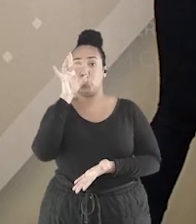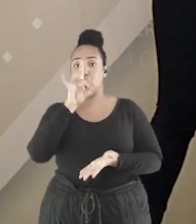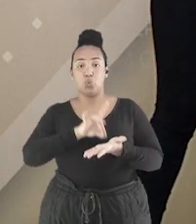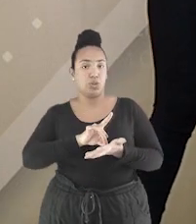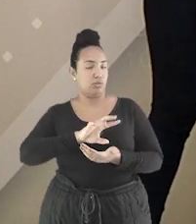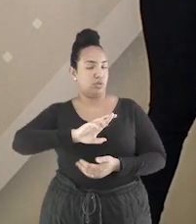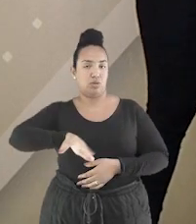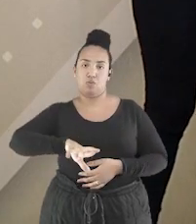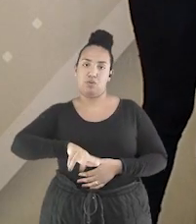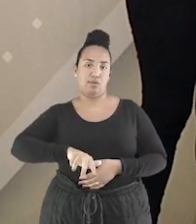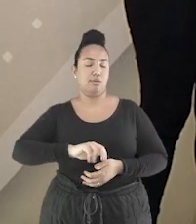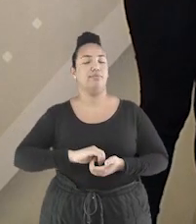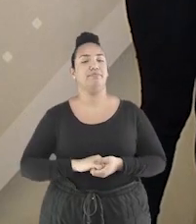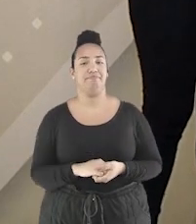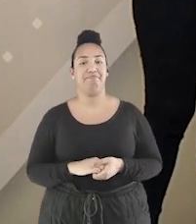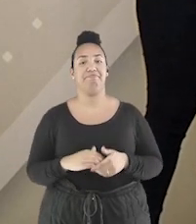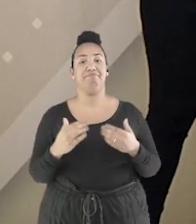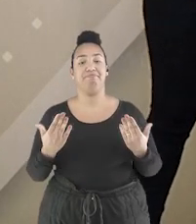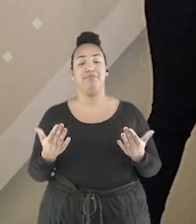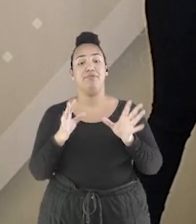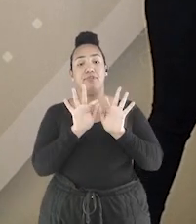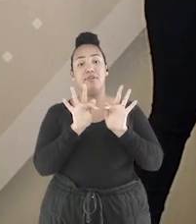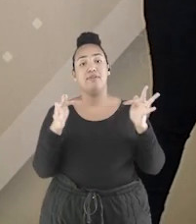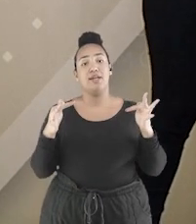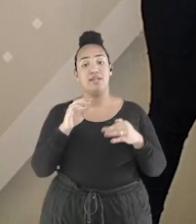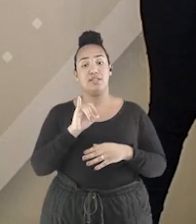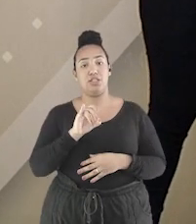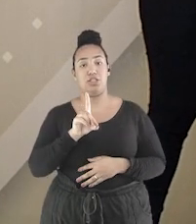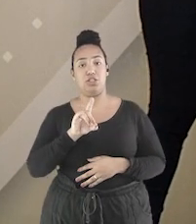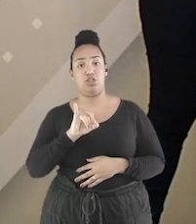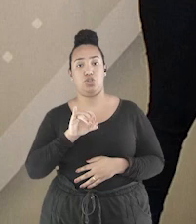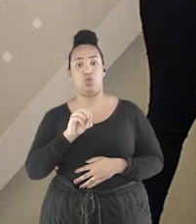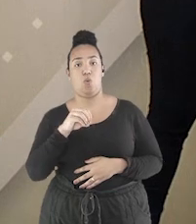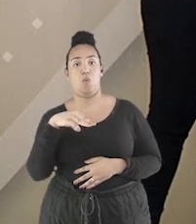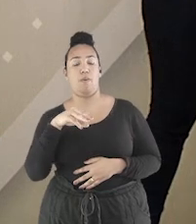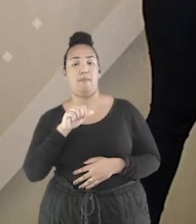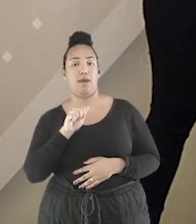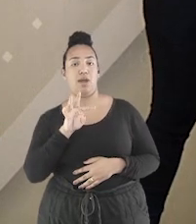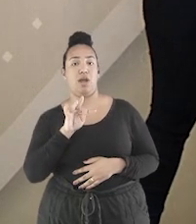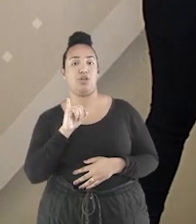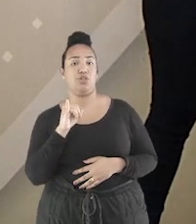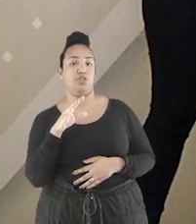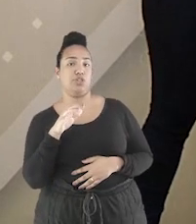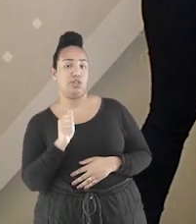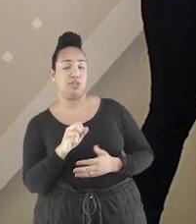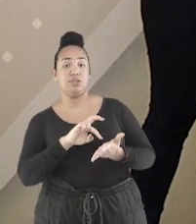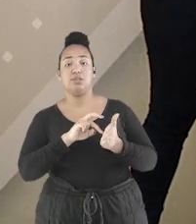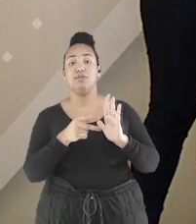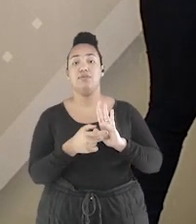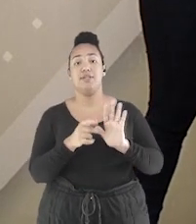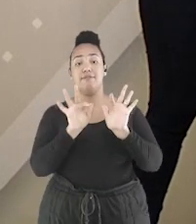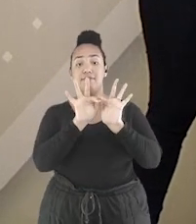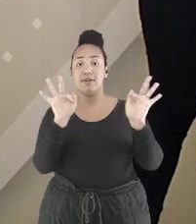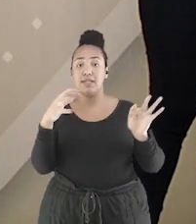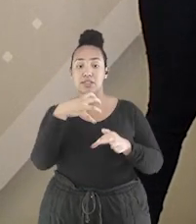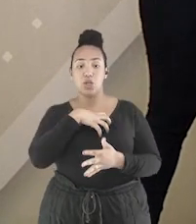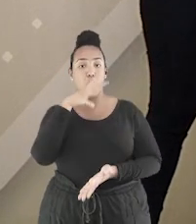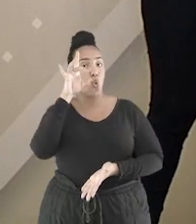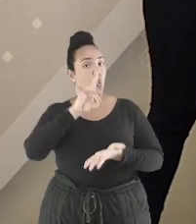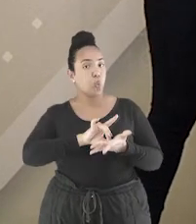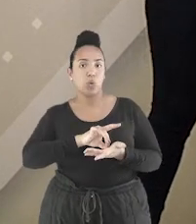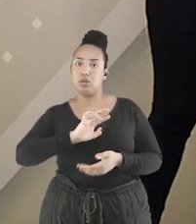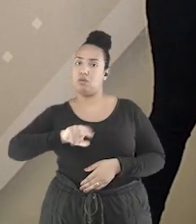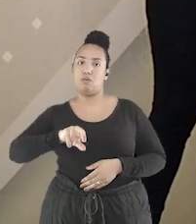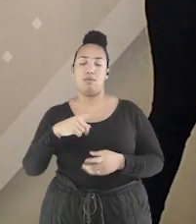entendida literalmente. As expressões idiomáticas são frases que não devem ser levadas ao sentido